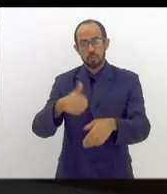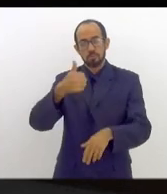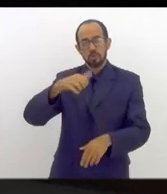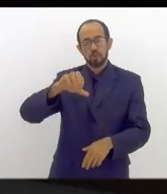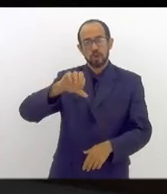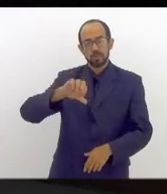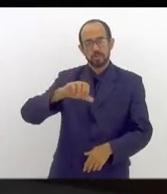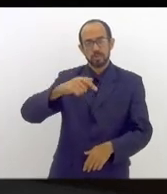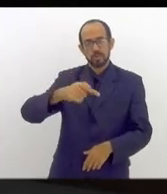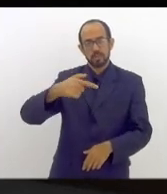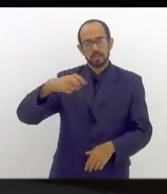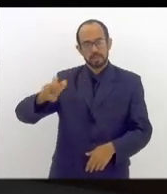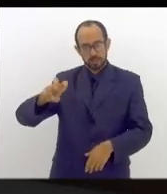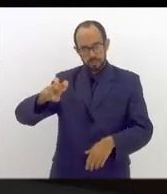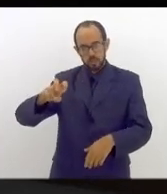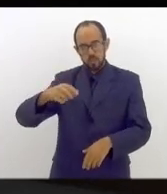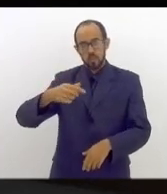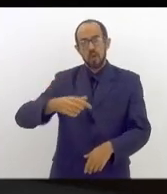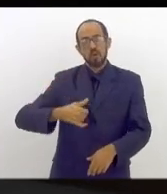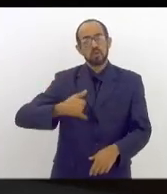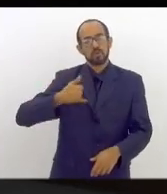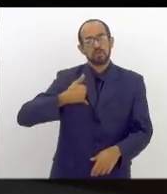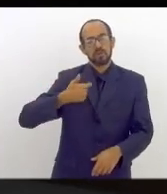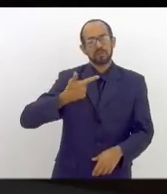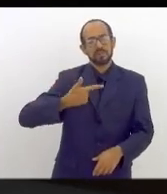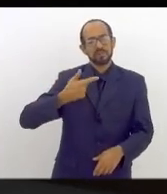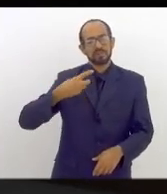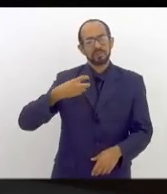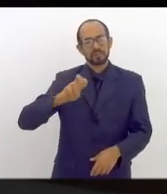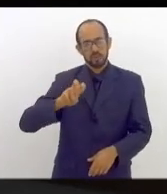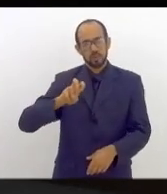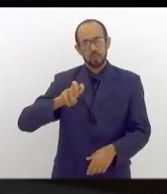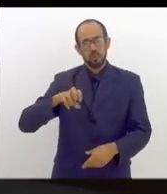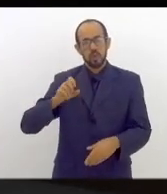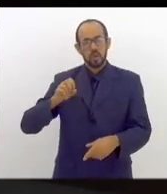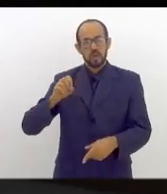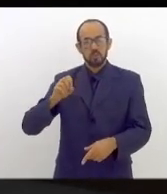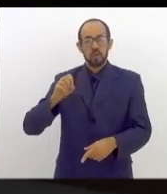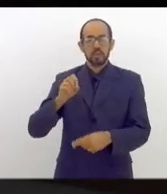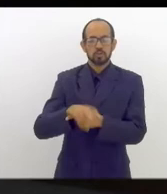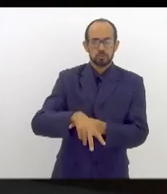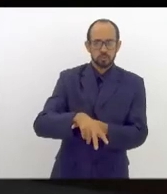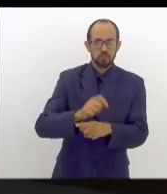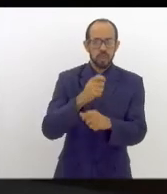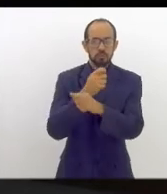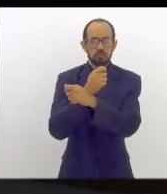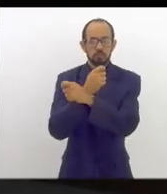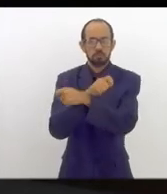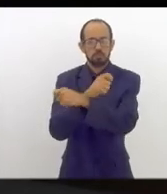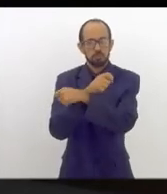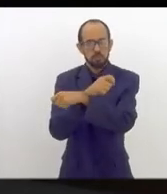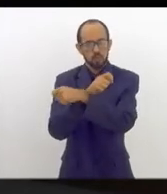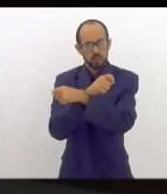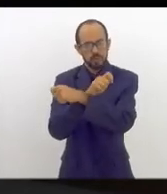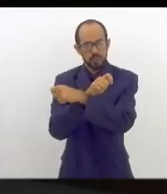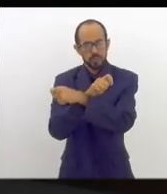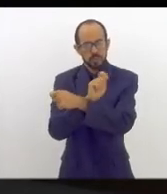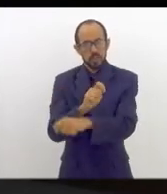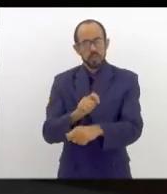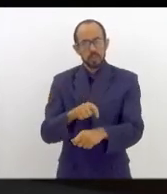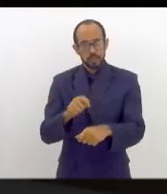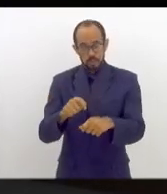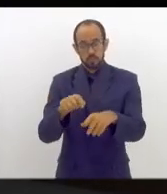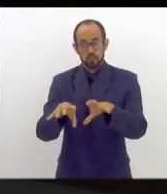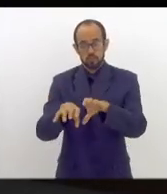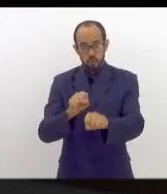1975 com 25 anos ingressou na pontífice a Universidade Católica do Rio de Janeiro onde se